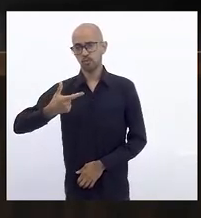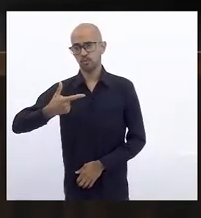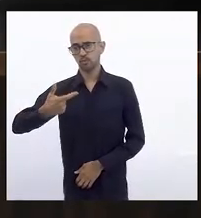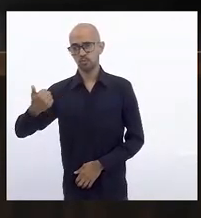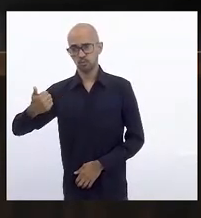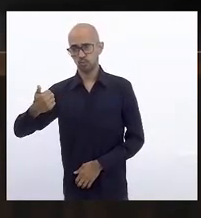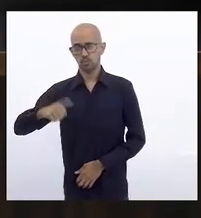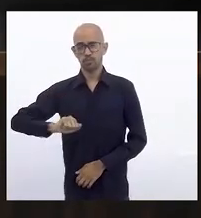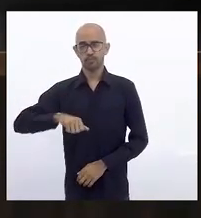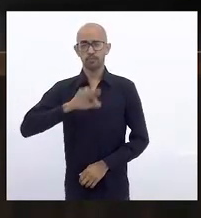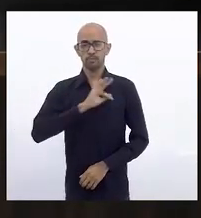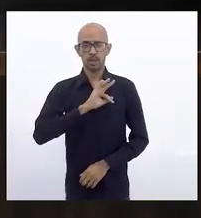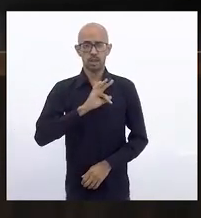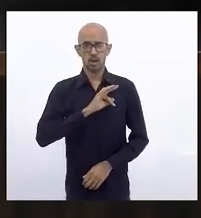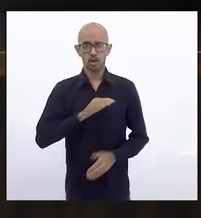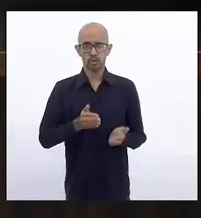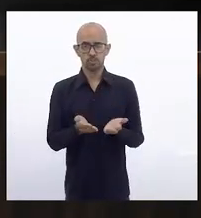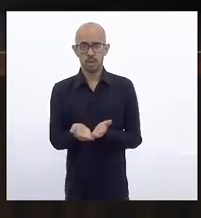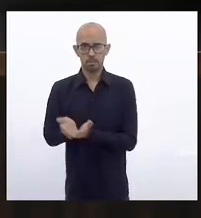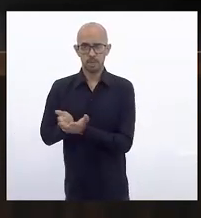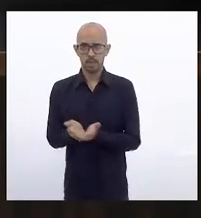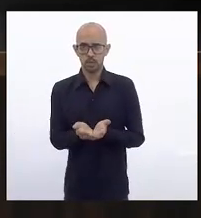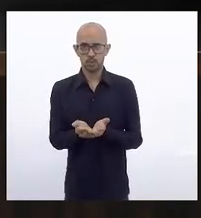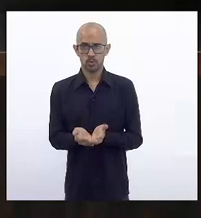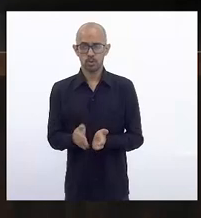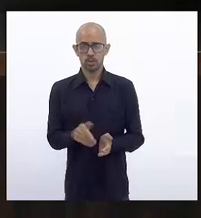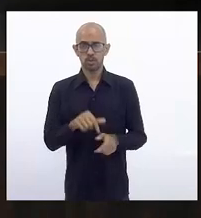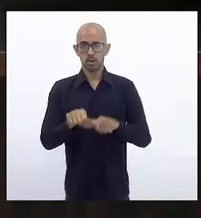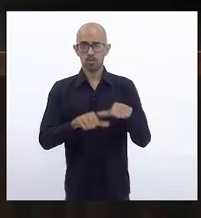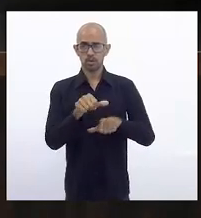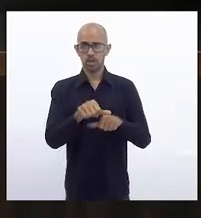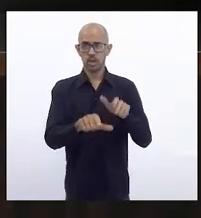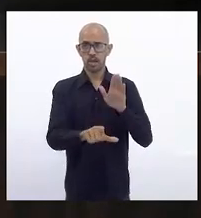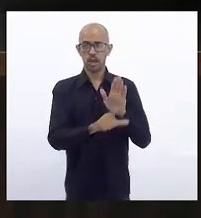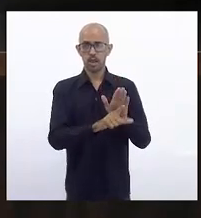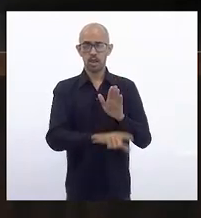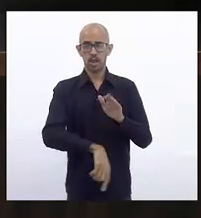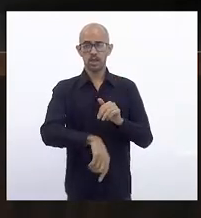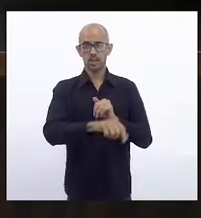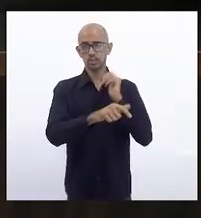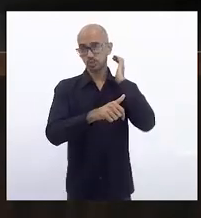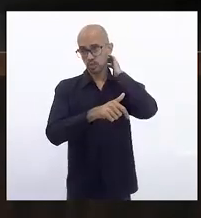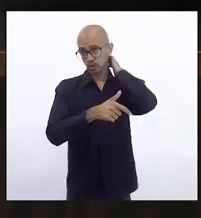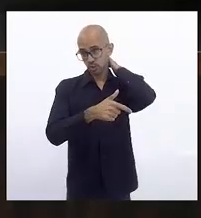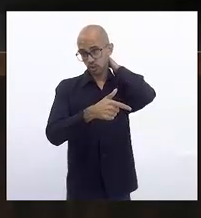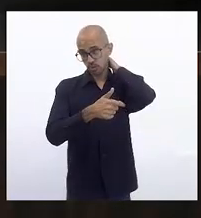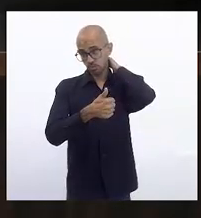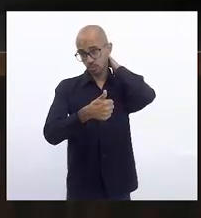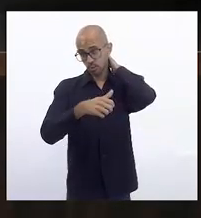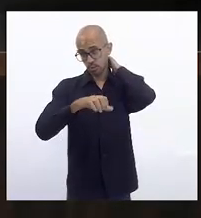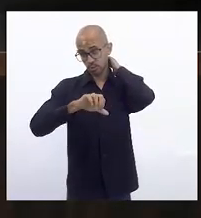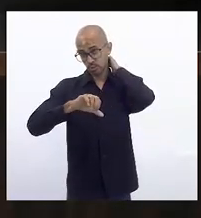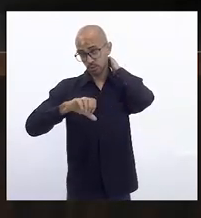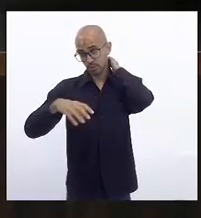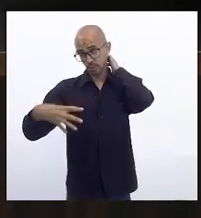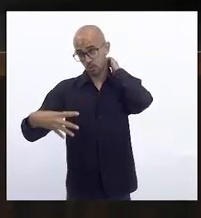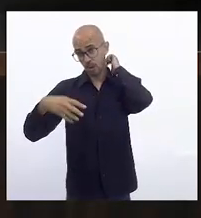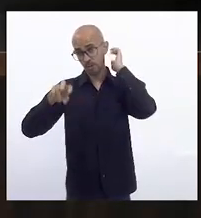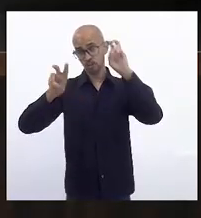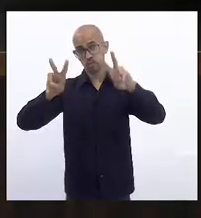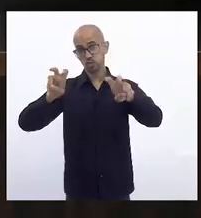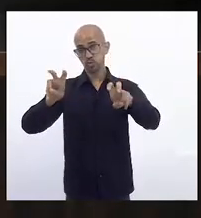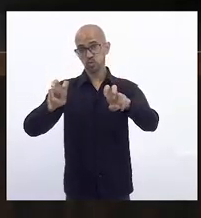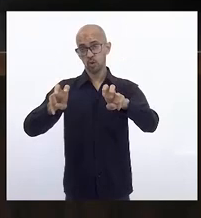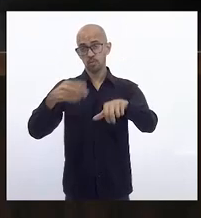Rocha e Bebeto, que altera a lei 2242, de 26 de maio de 94, para dispor sobre a destinação de